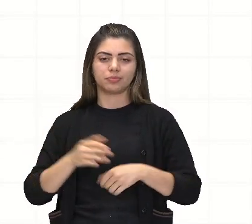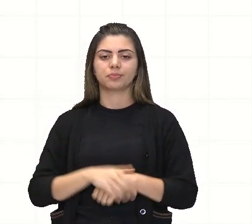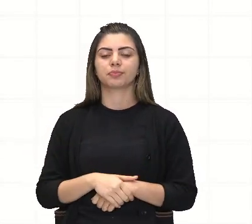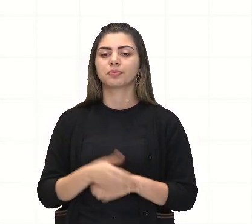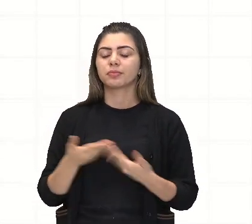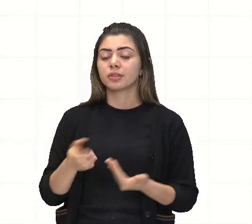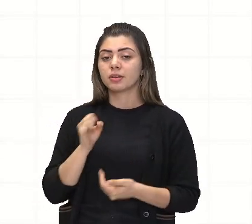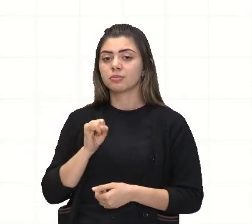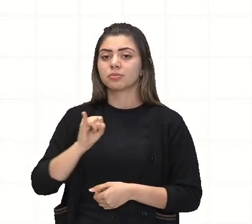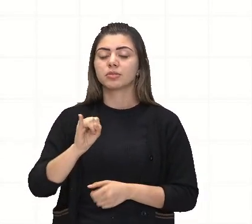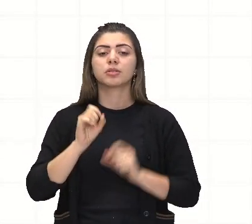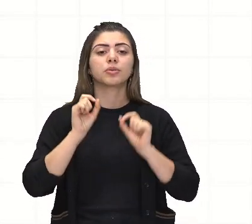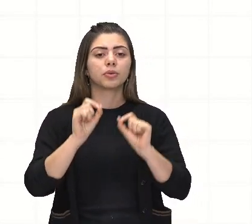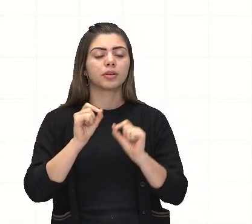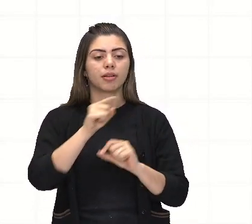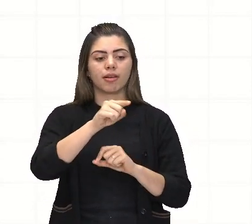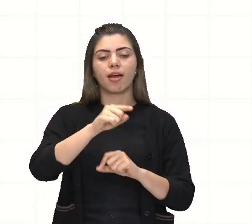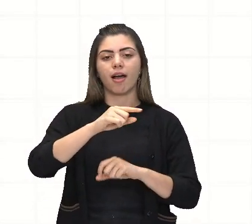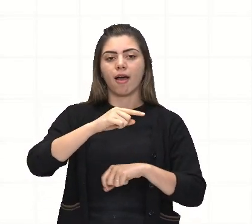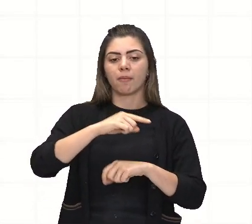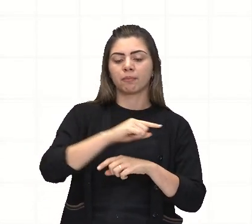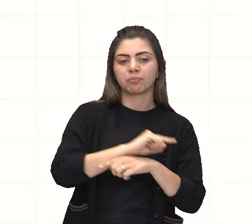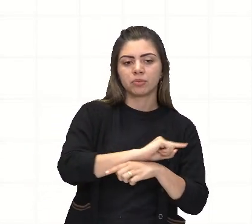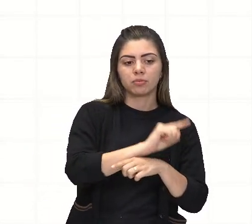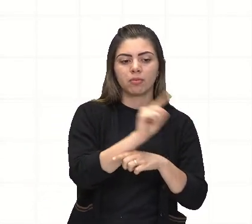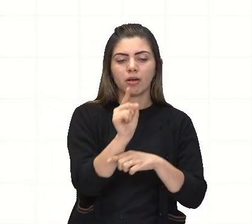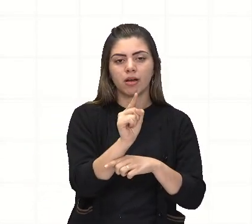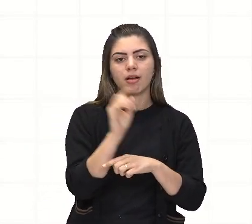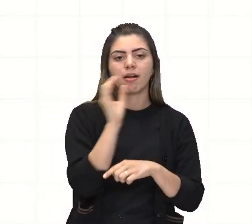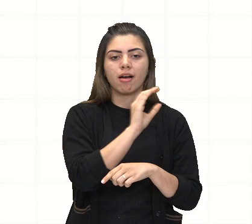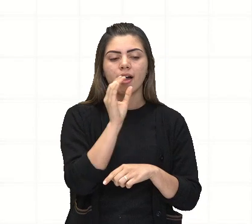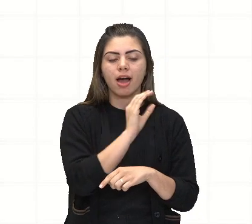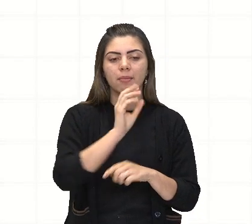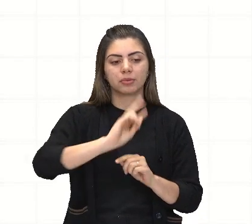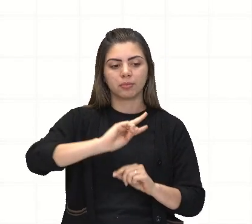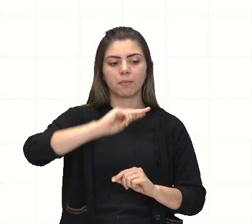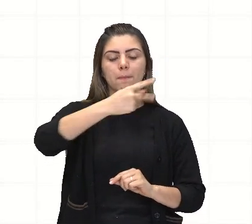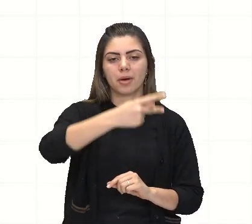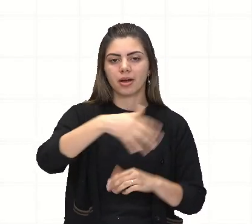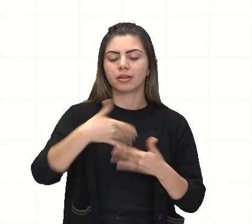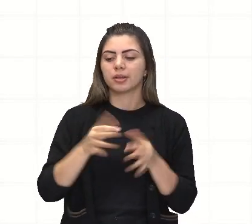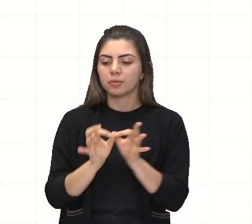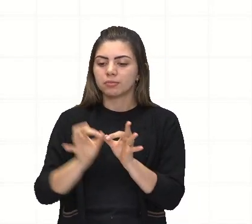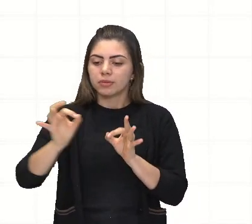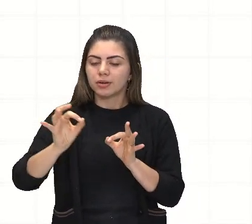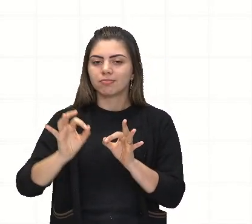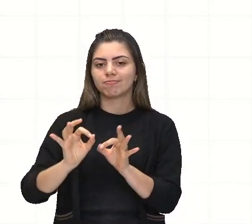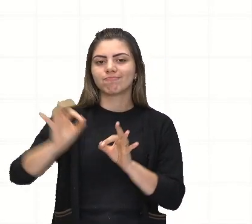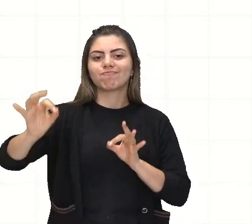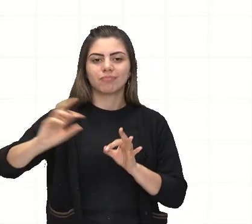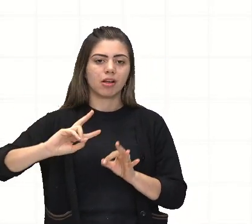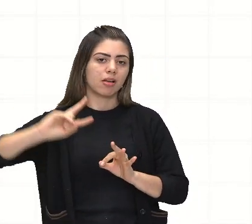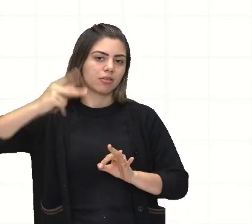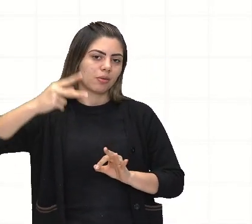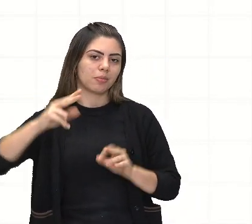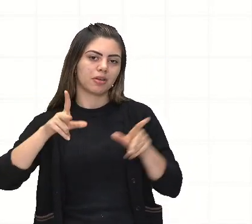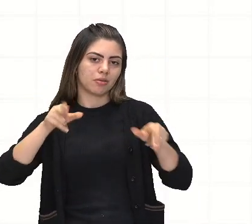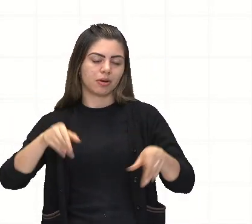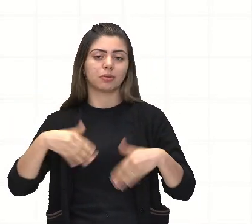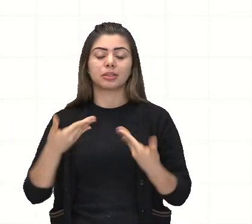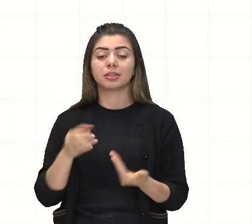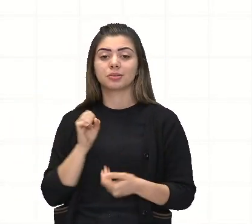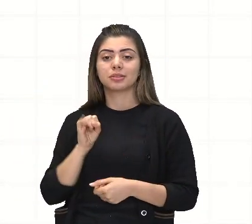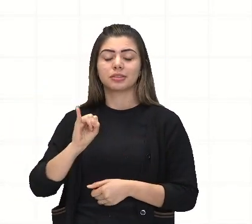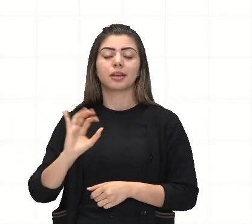nós dobrarmos a velocidade, a distância percorrida também dobrará. Ora, se isso acontecer,